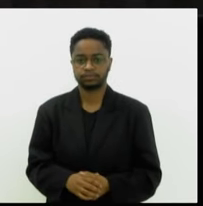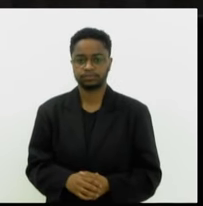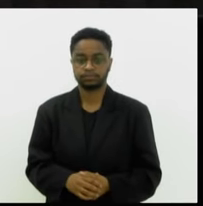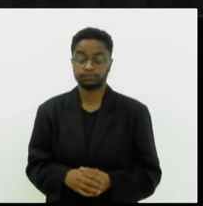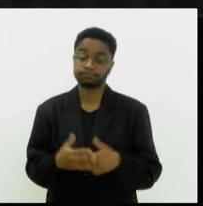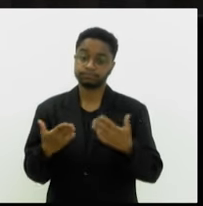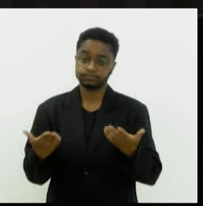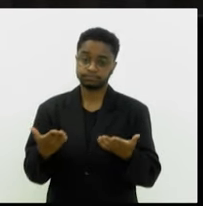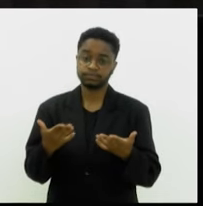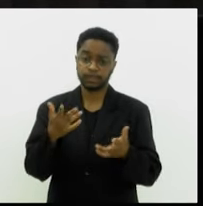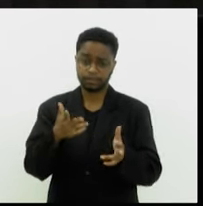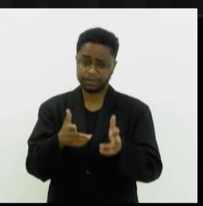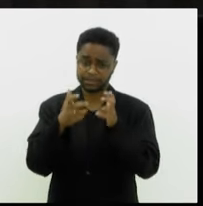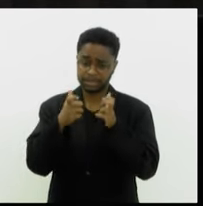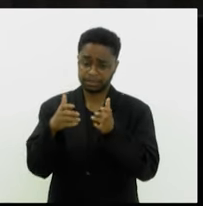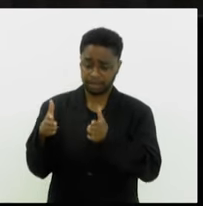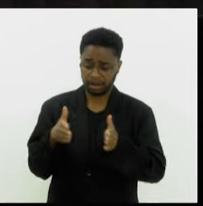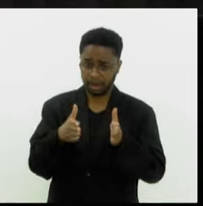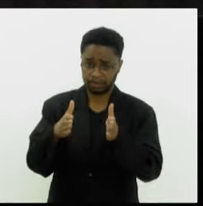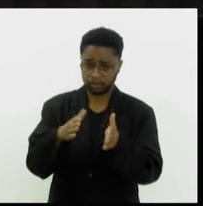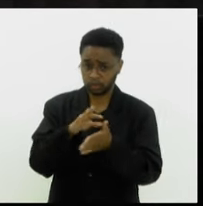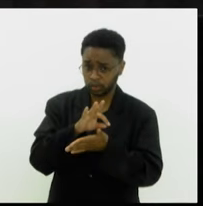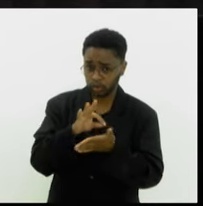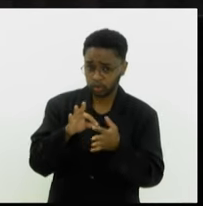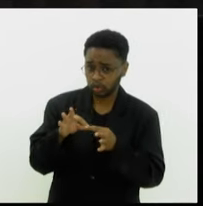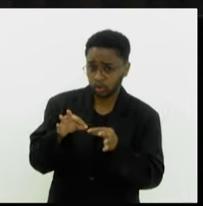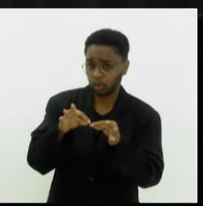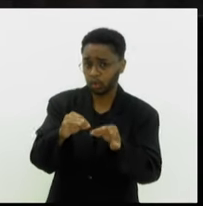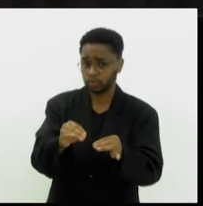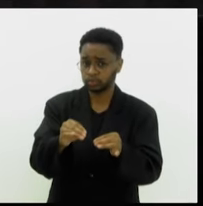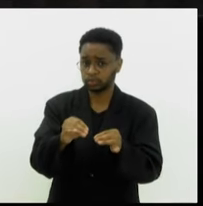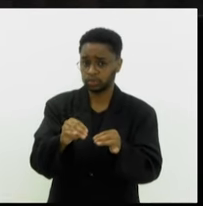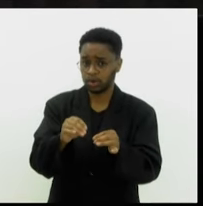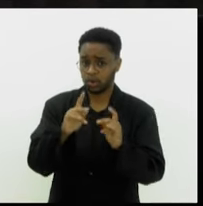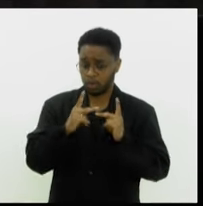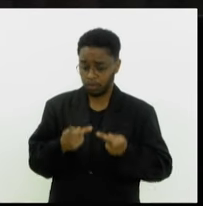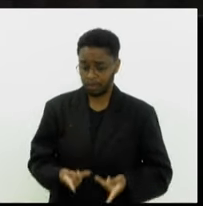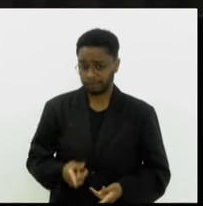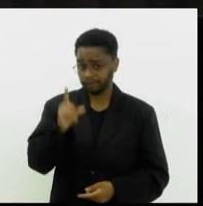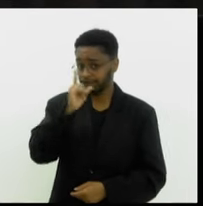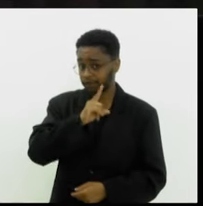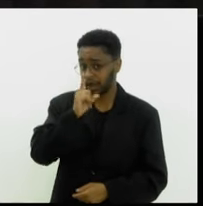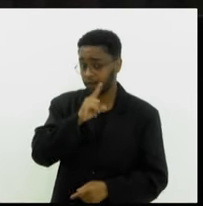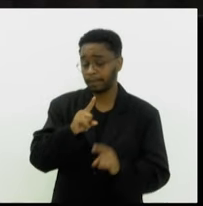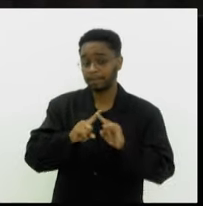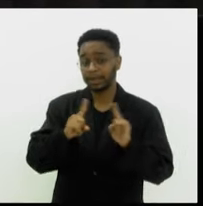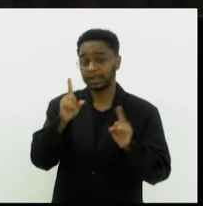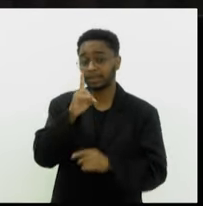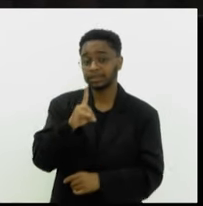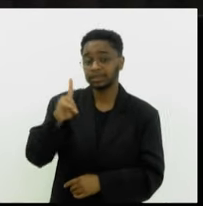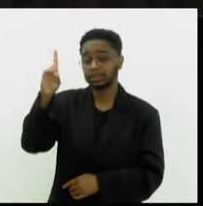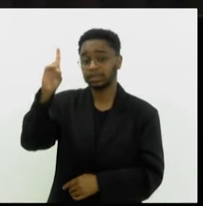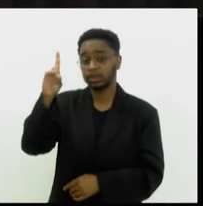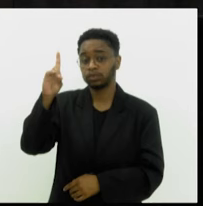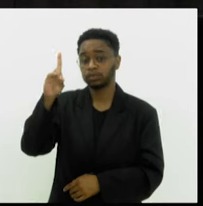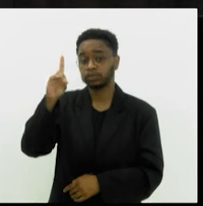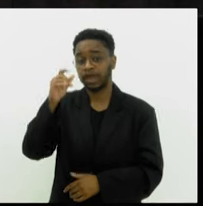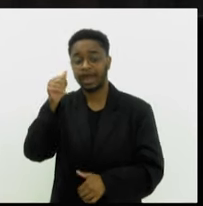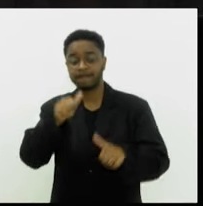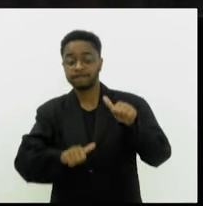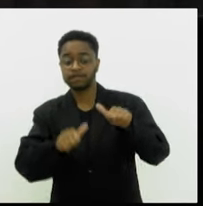Veja, todos os caminhos, o versículo 4, do homem são puros, mas o Senhor pesa os espíritos.